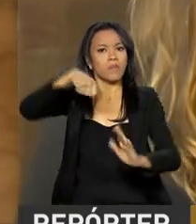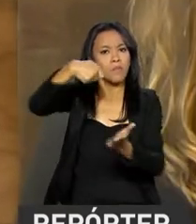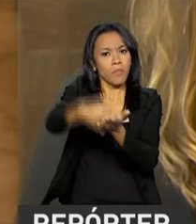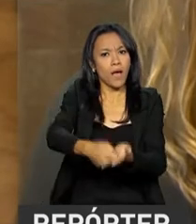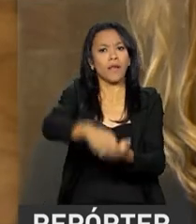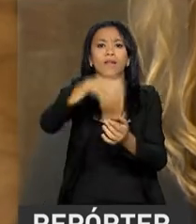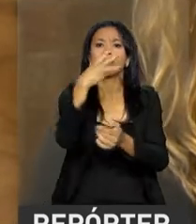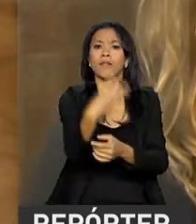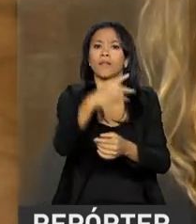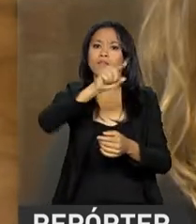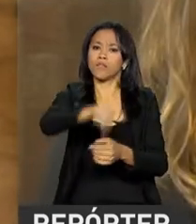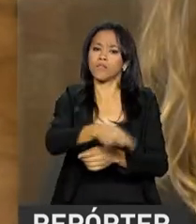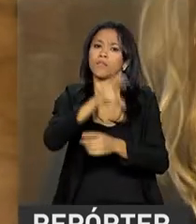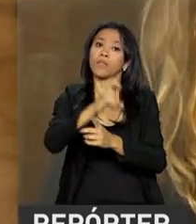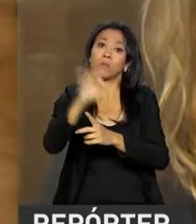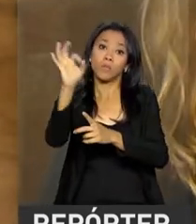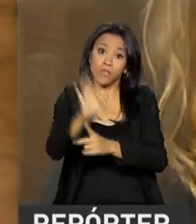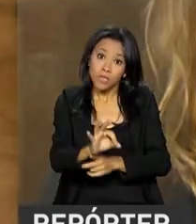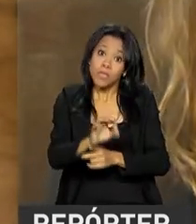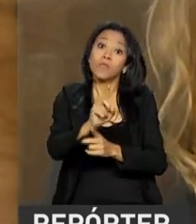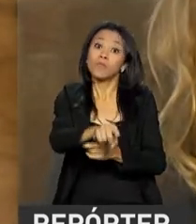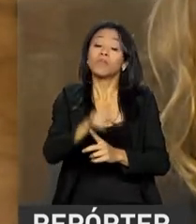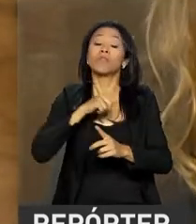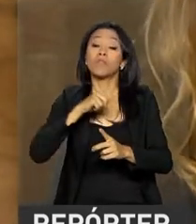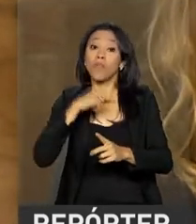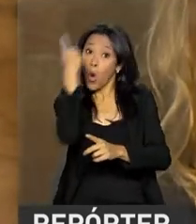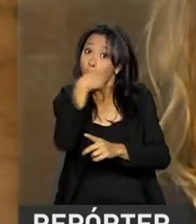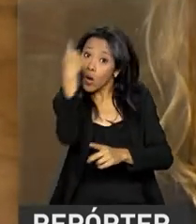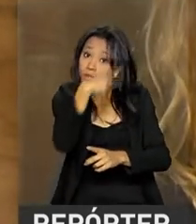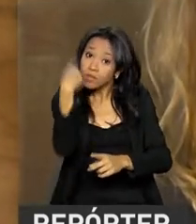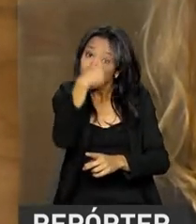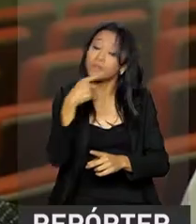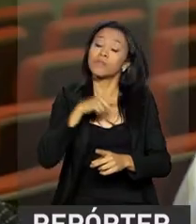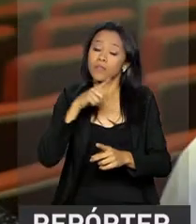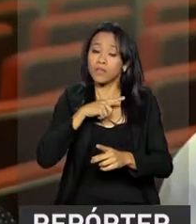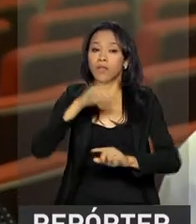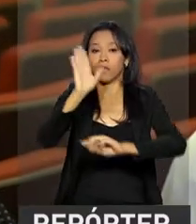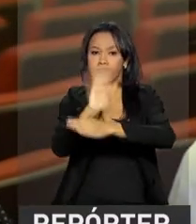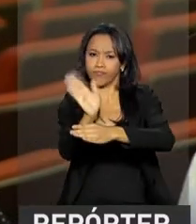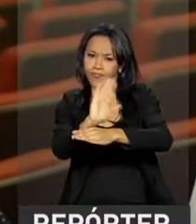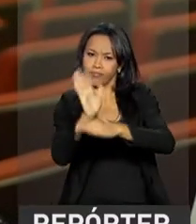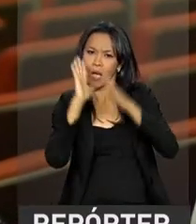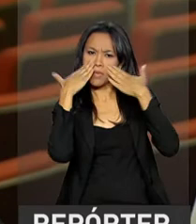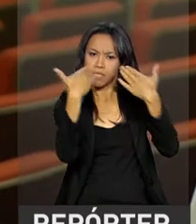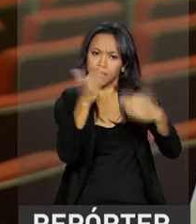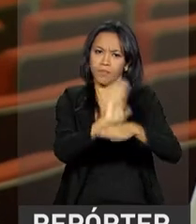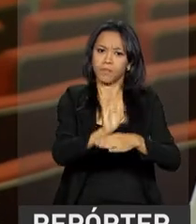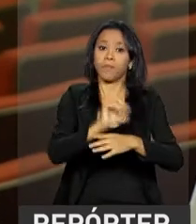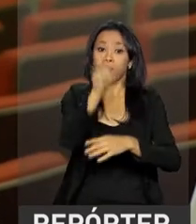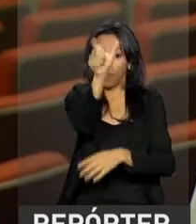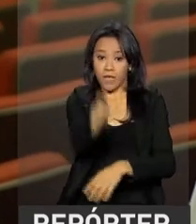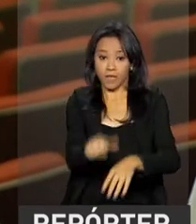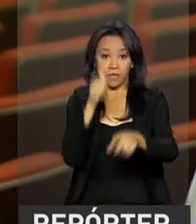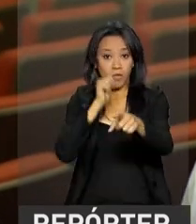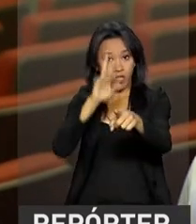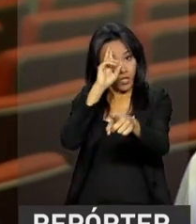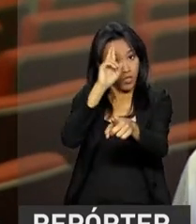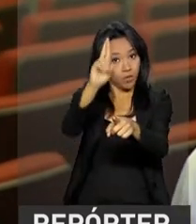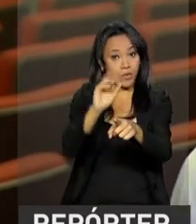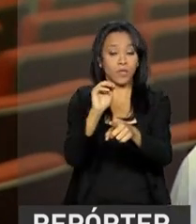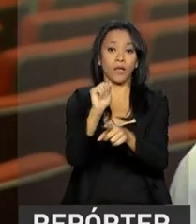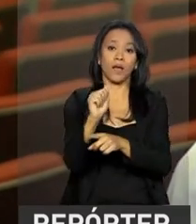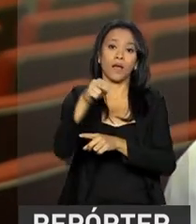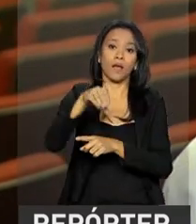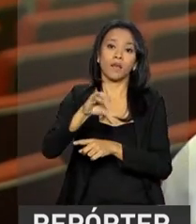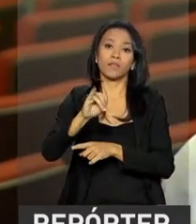e meia por semana ao conteúdo nacional em horário nobre para a diretora presidente da ancine os canais de tv